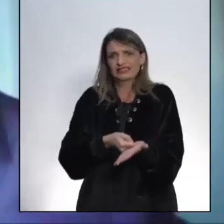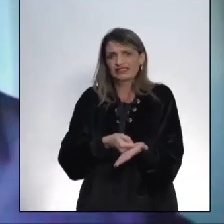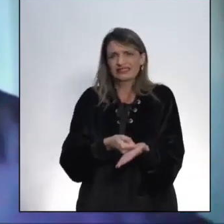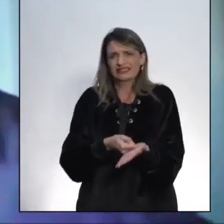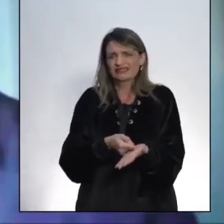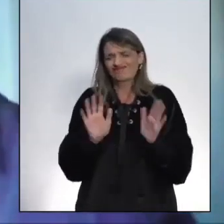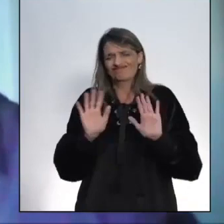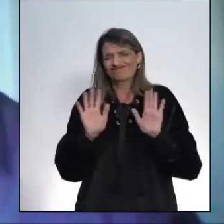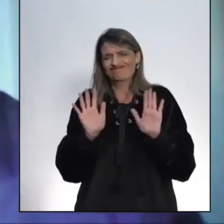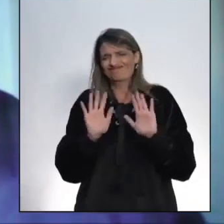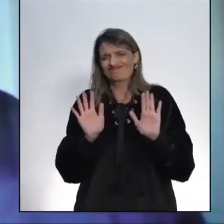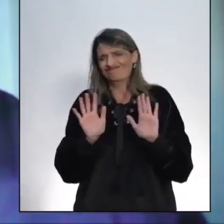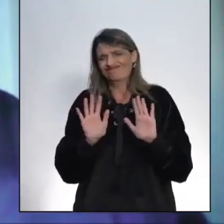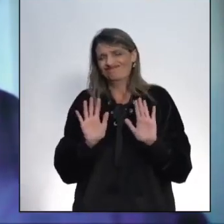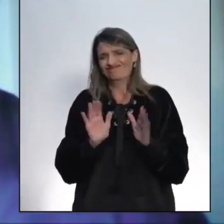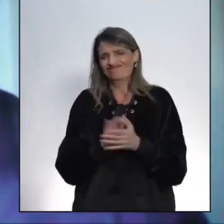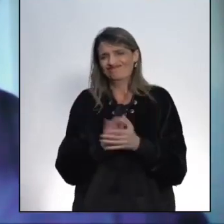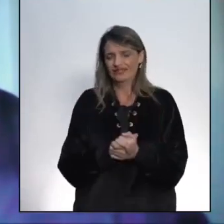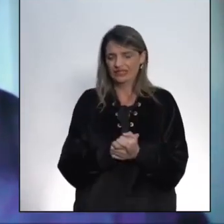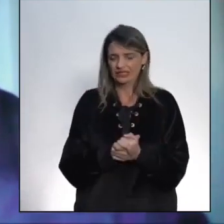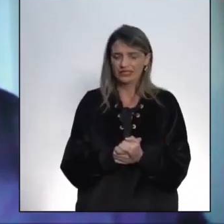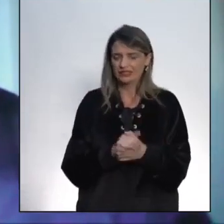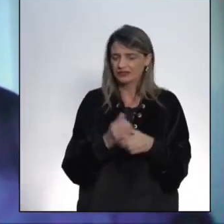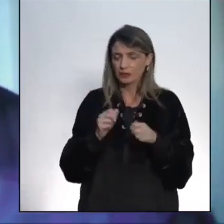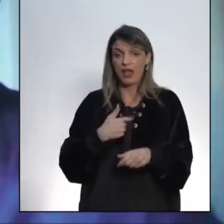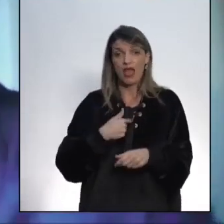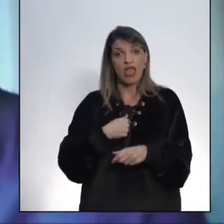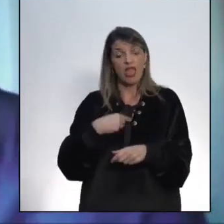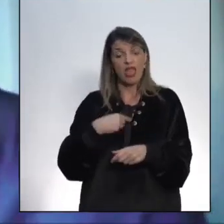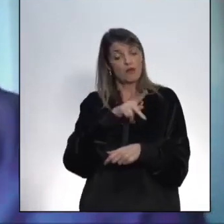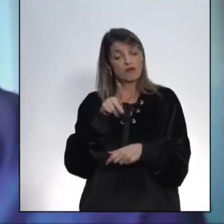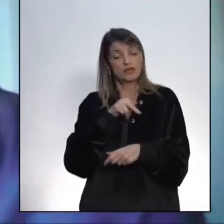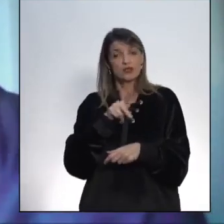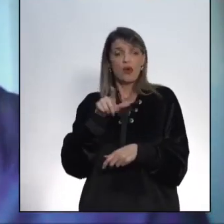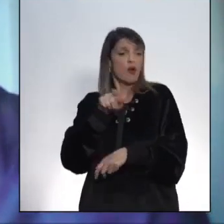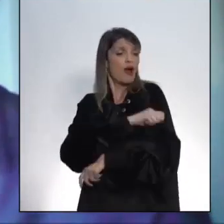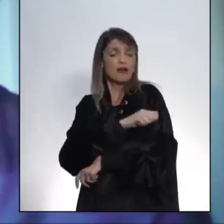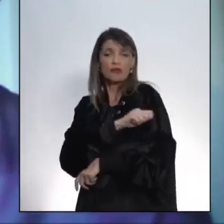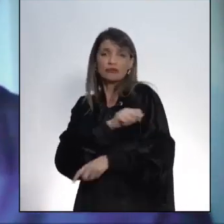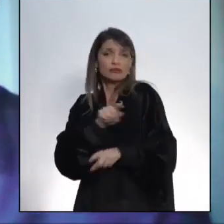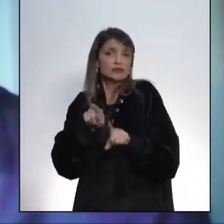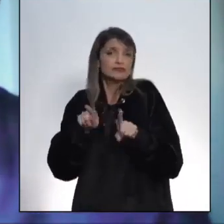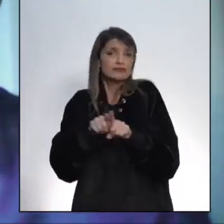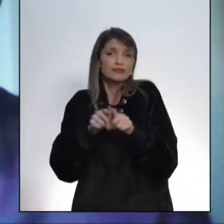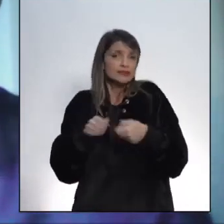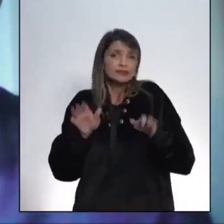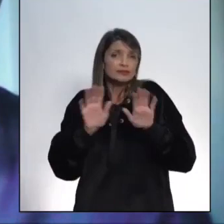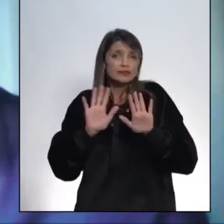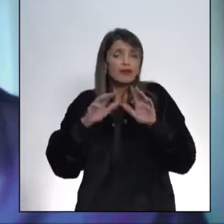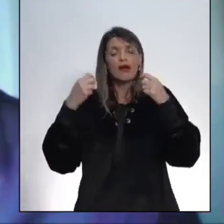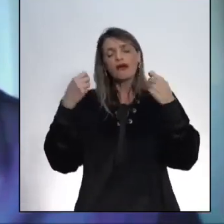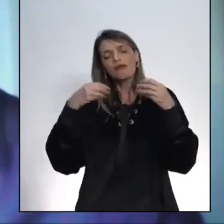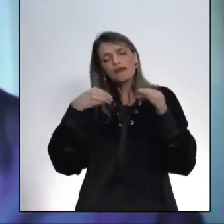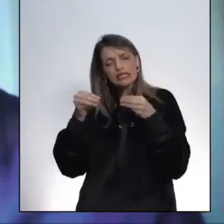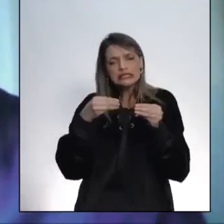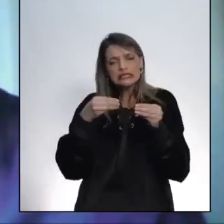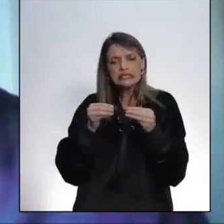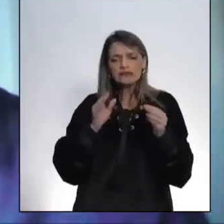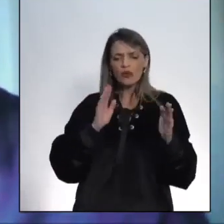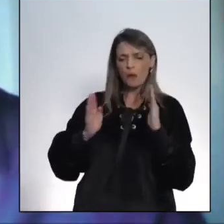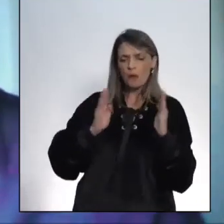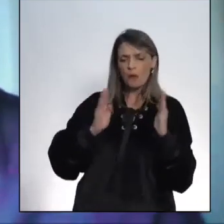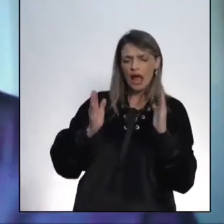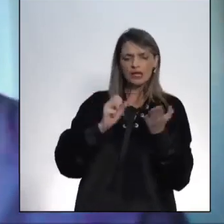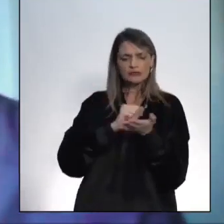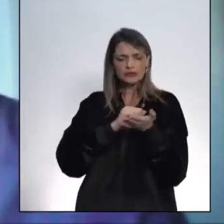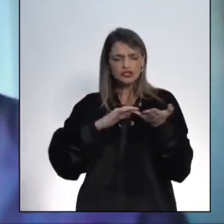de forçar a barra também lá na outra ponta. Nem eu para com o meu aluno também, né? de ser flexível nos prazos, de ser flexível